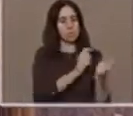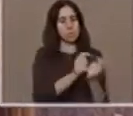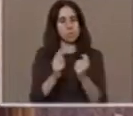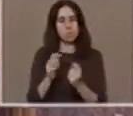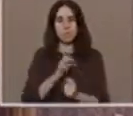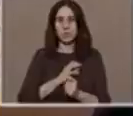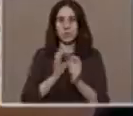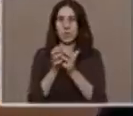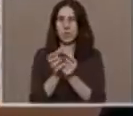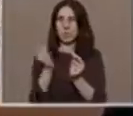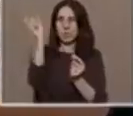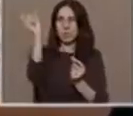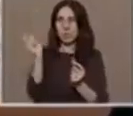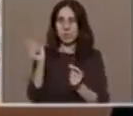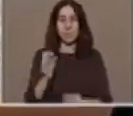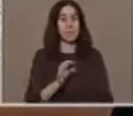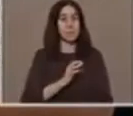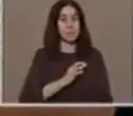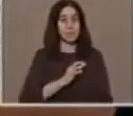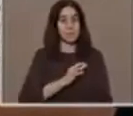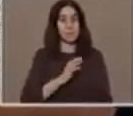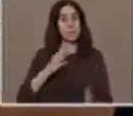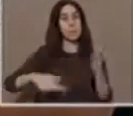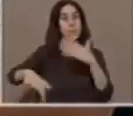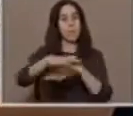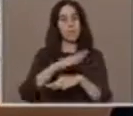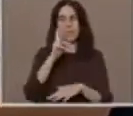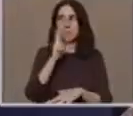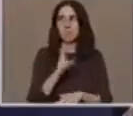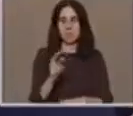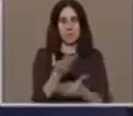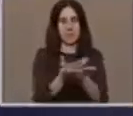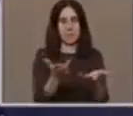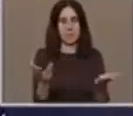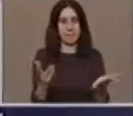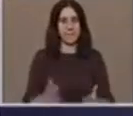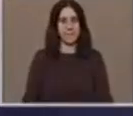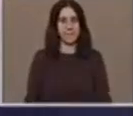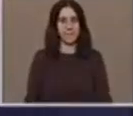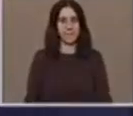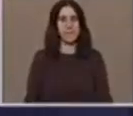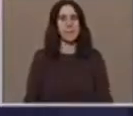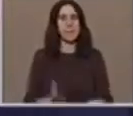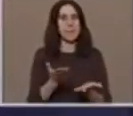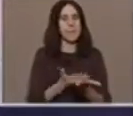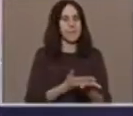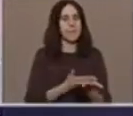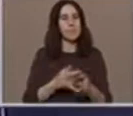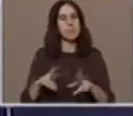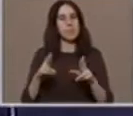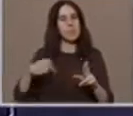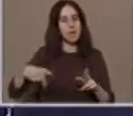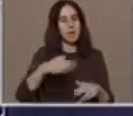oremos ao Senhor. Abençoai, Senhor, o vosso povo. Pelos que têm fome de pão e de